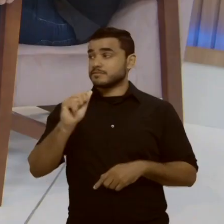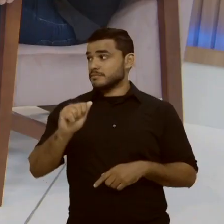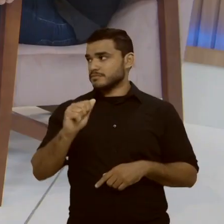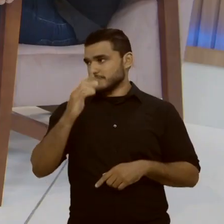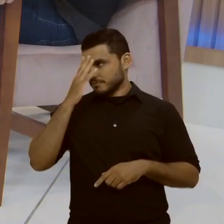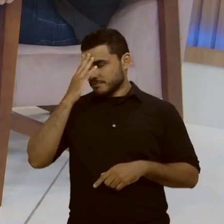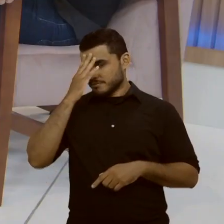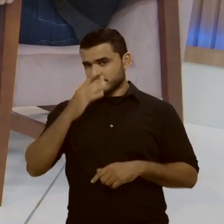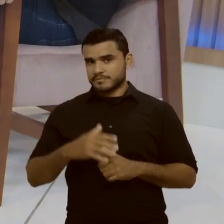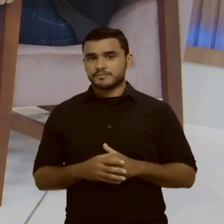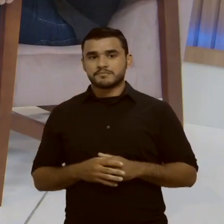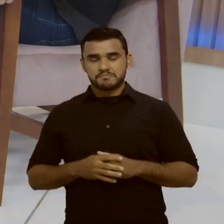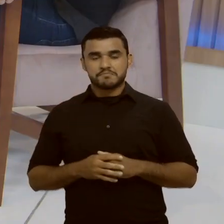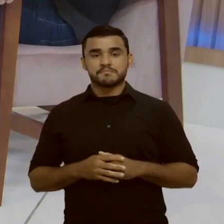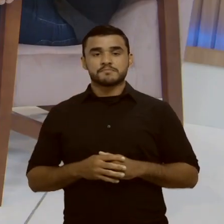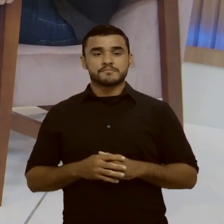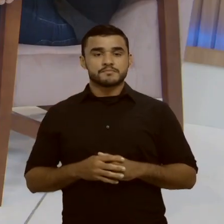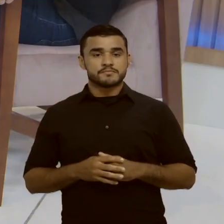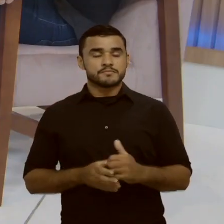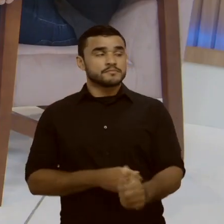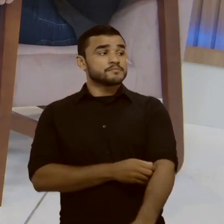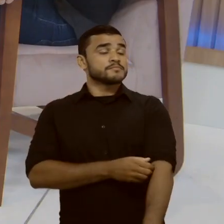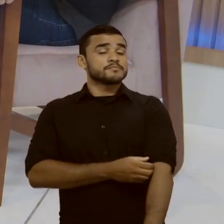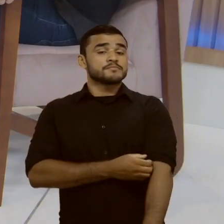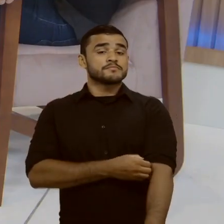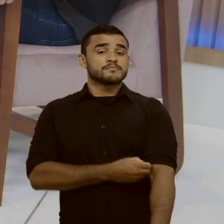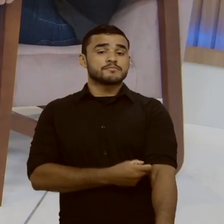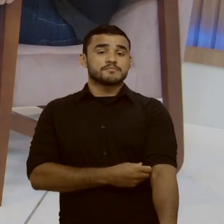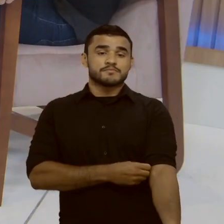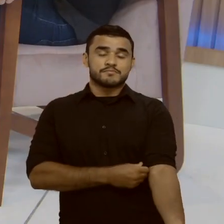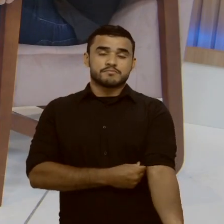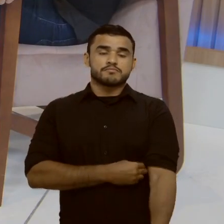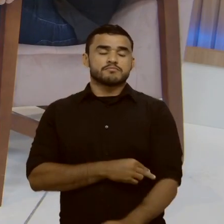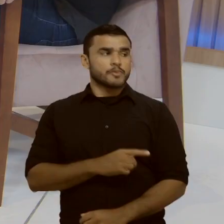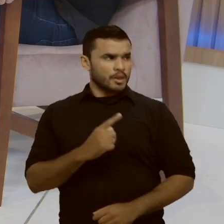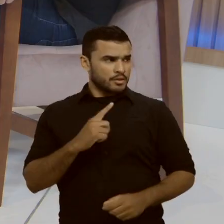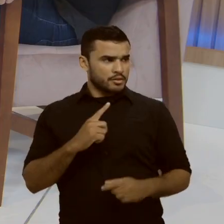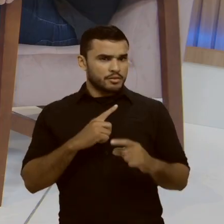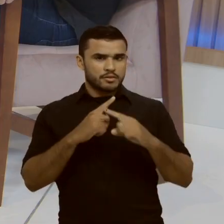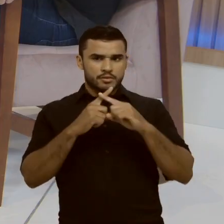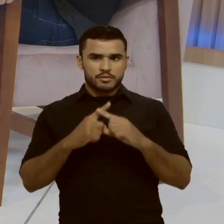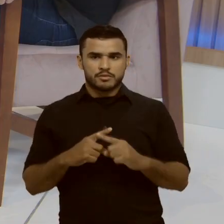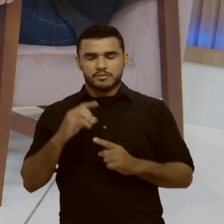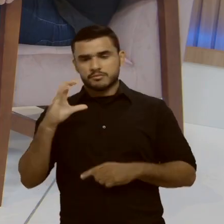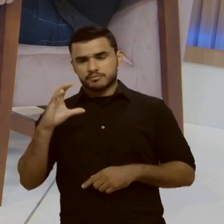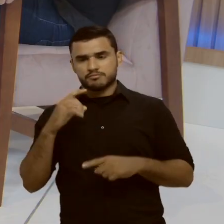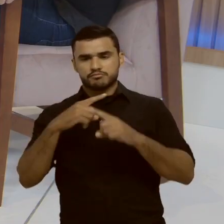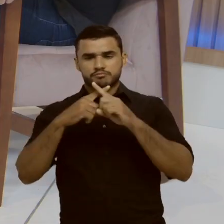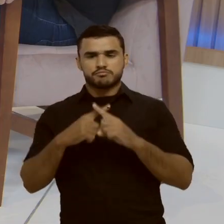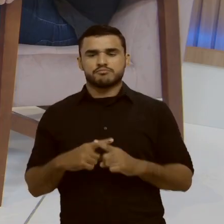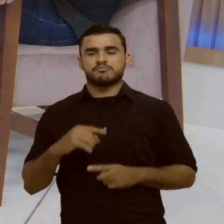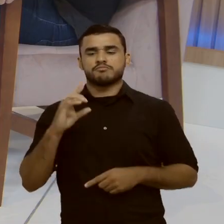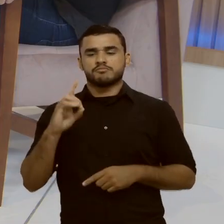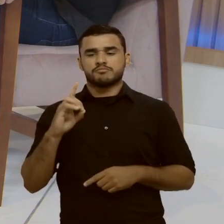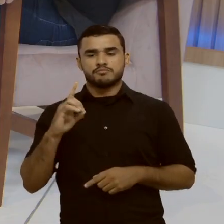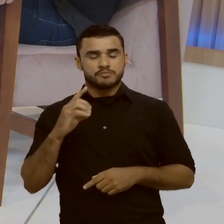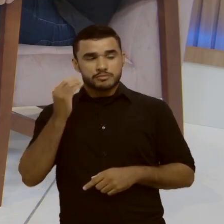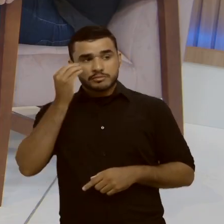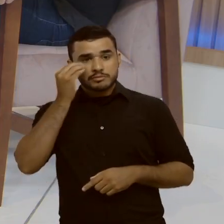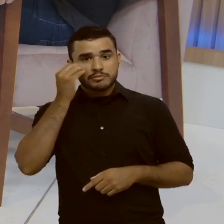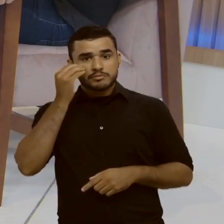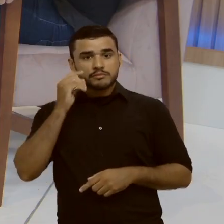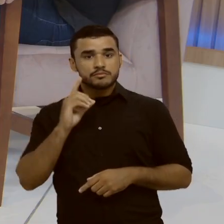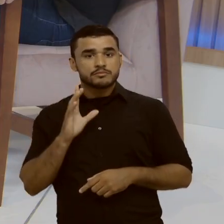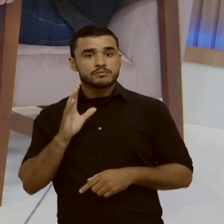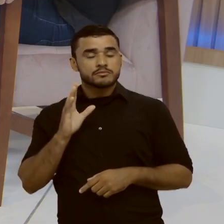classificação. Muito bem, mas temos também aí os nossos times Série C e Série D que continuam também, ainda